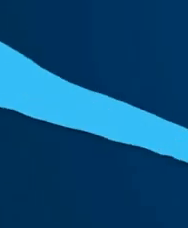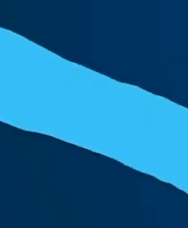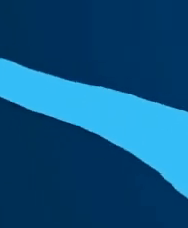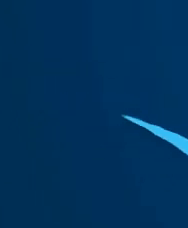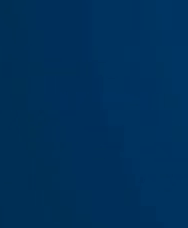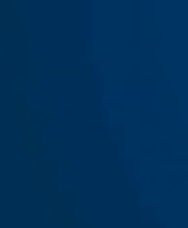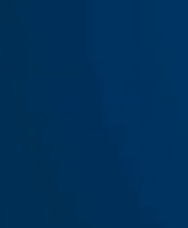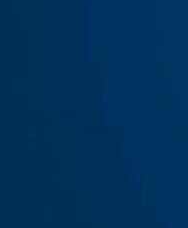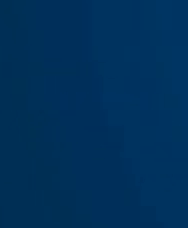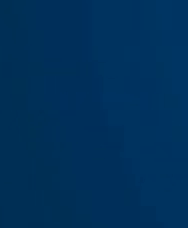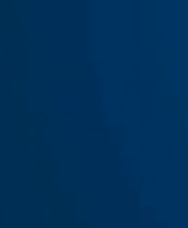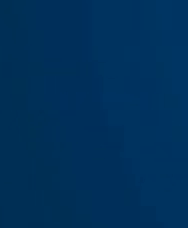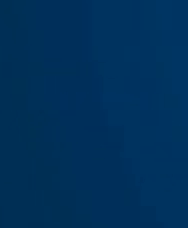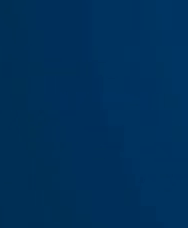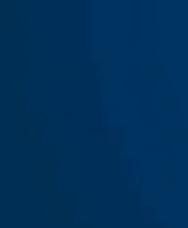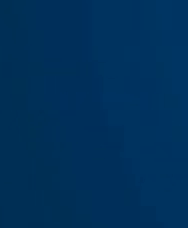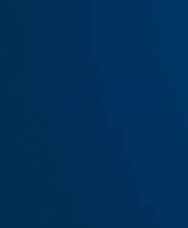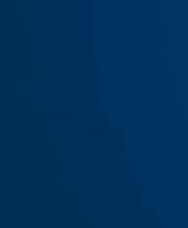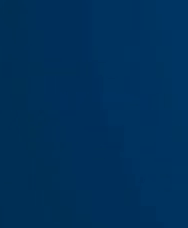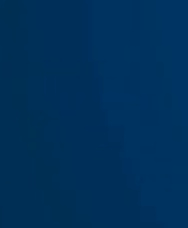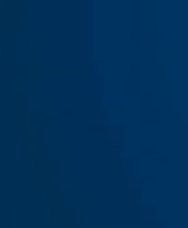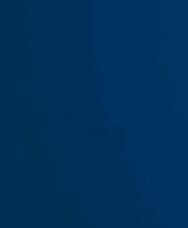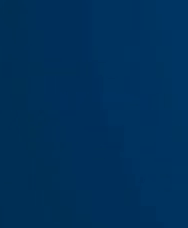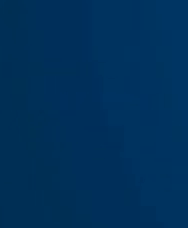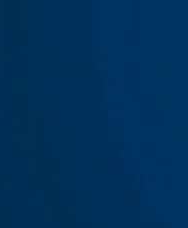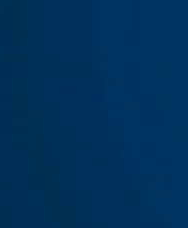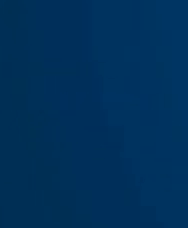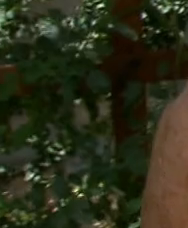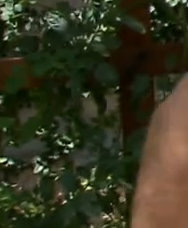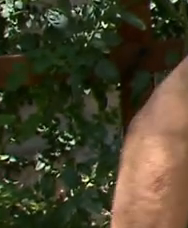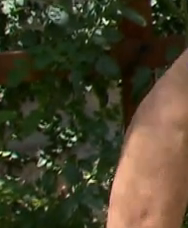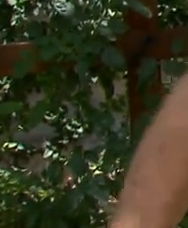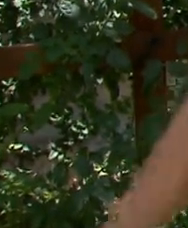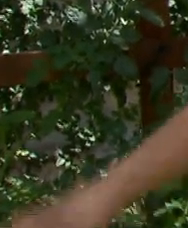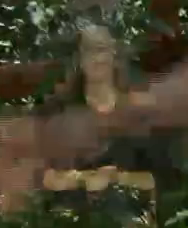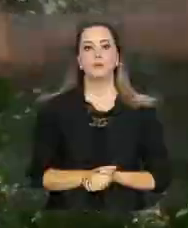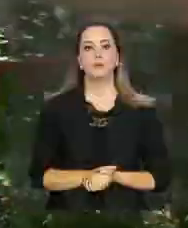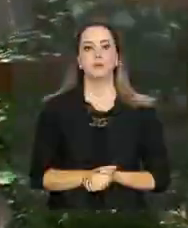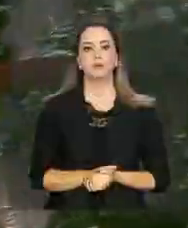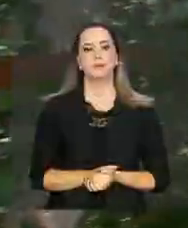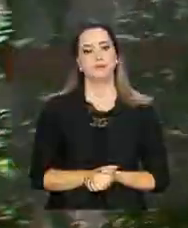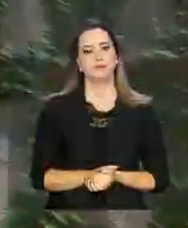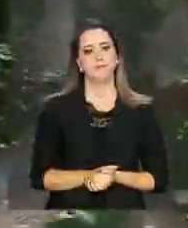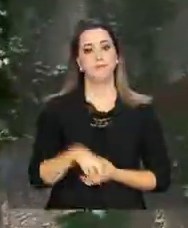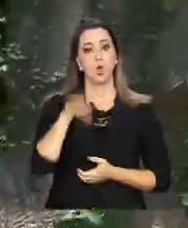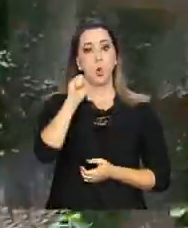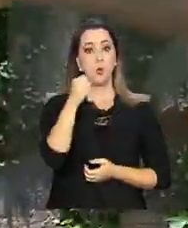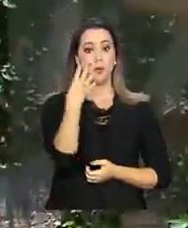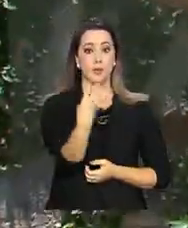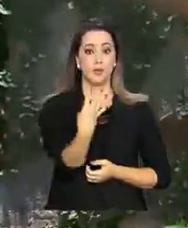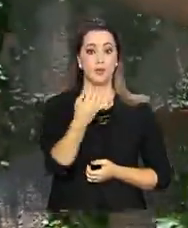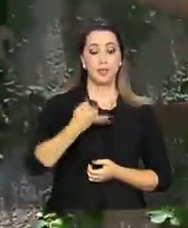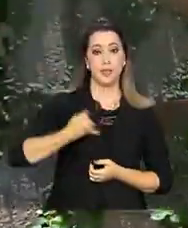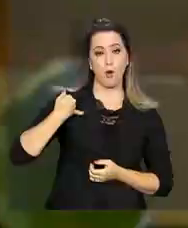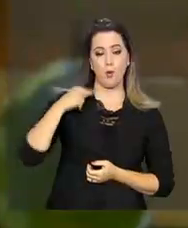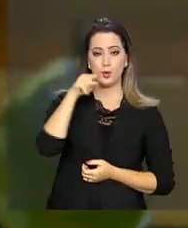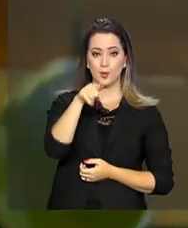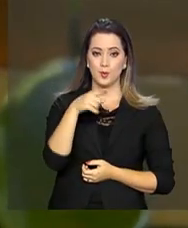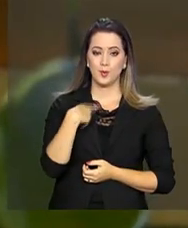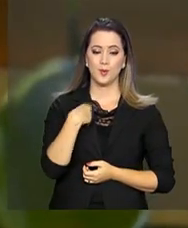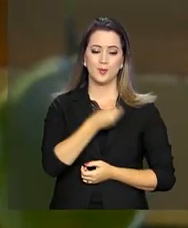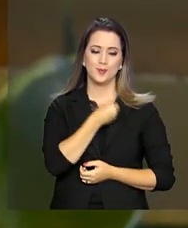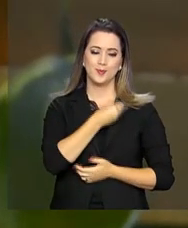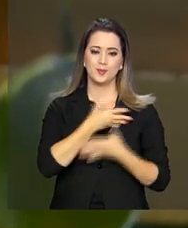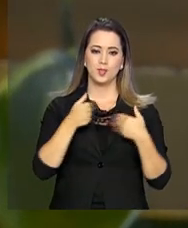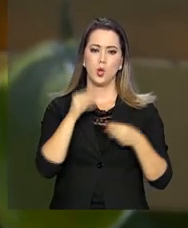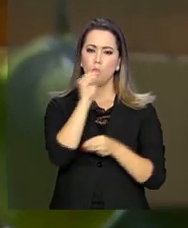Vem aí o 8º Fórum Mundial da Água. Aos 84 anos, um dos prazeres do seu Hélio é cuidar